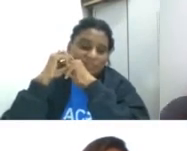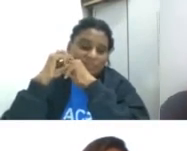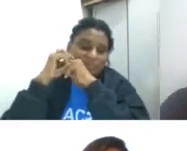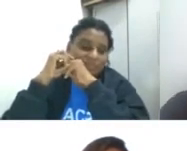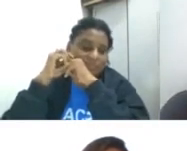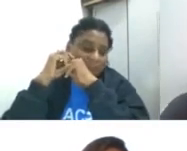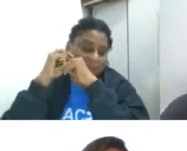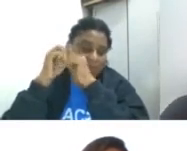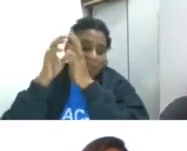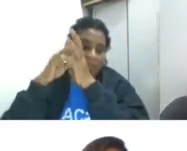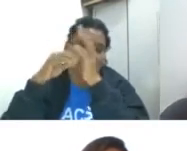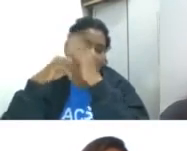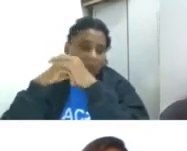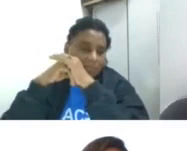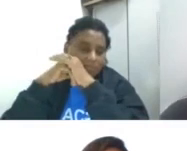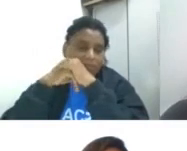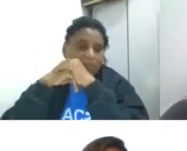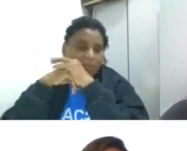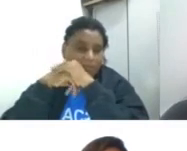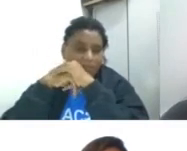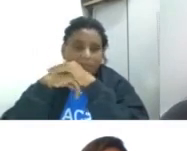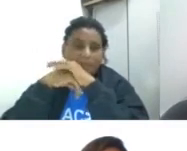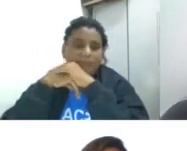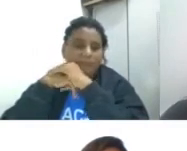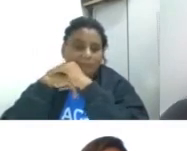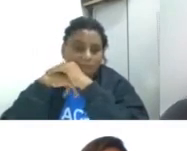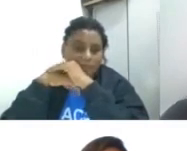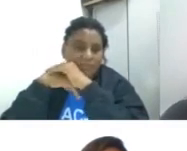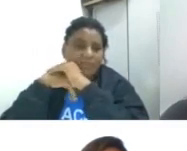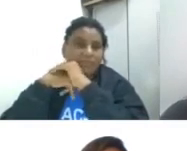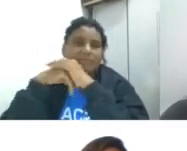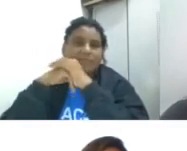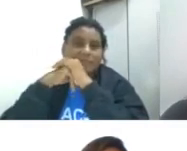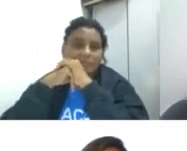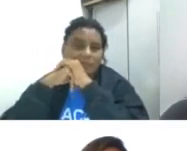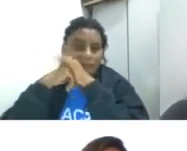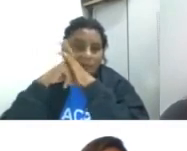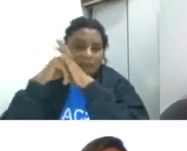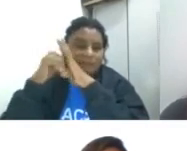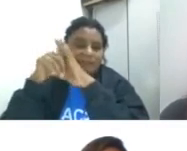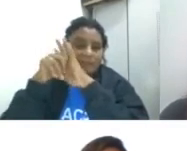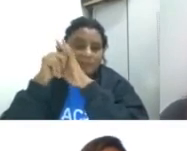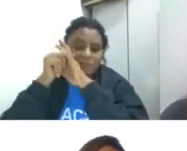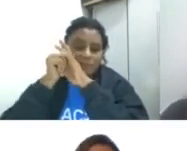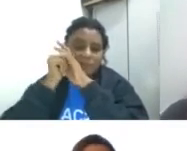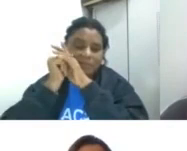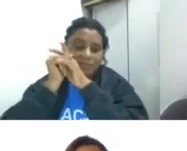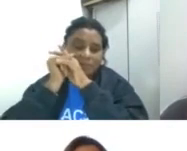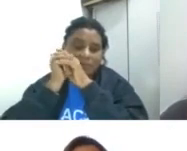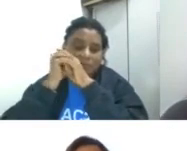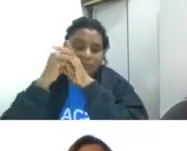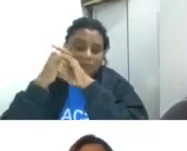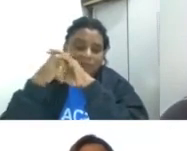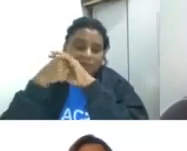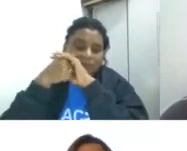a importância da adesão a tuberculose é uma doença que é curável em praticamente todos os casos sensíveis ao medicamento do anti-TB o